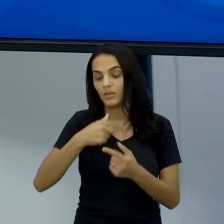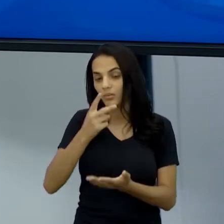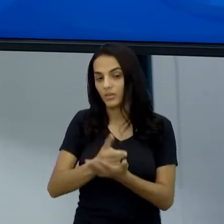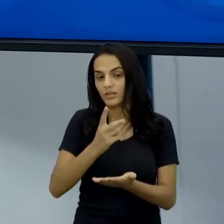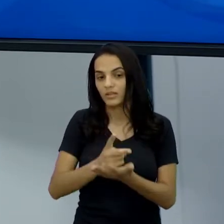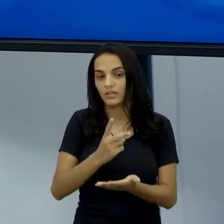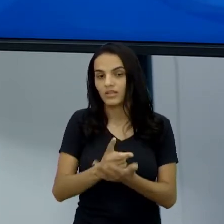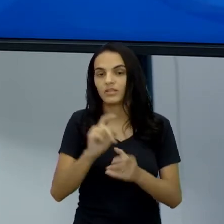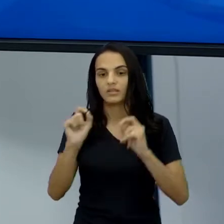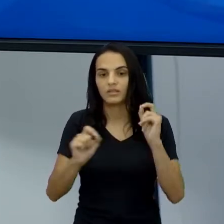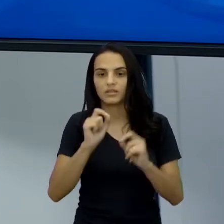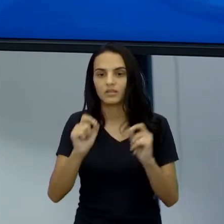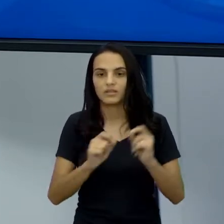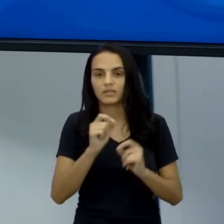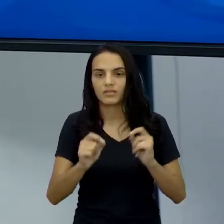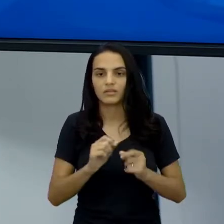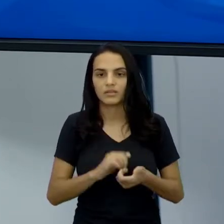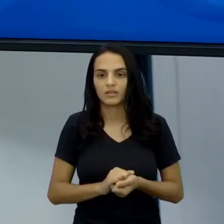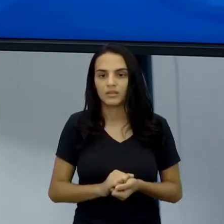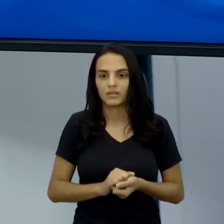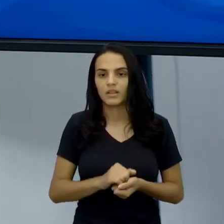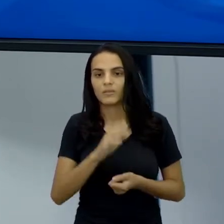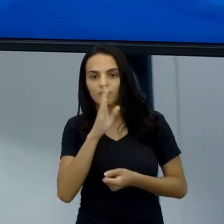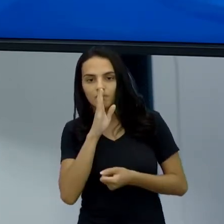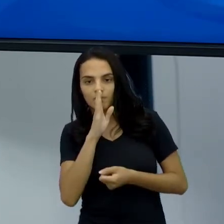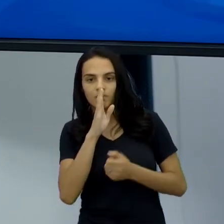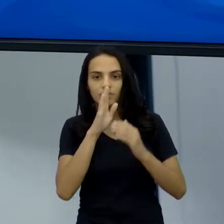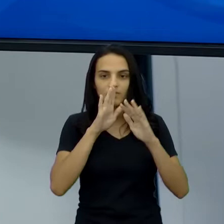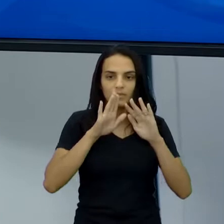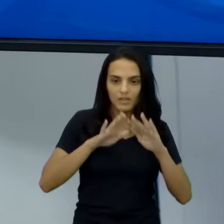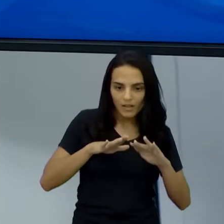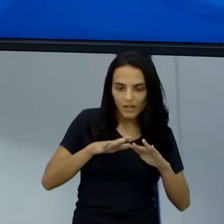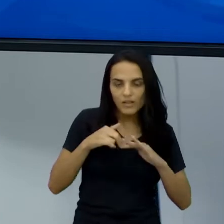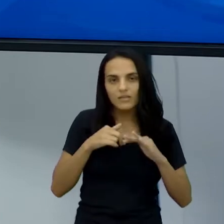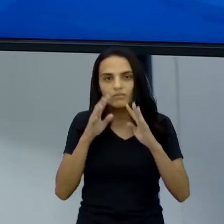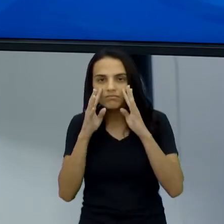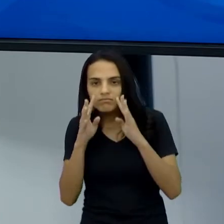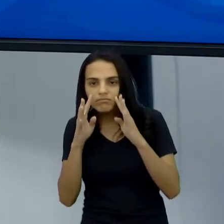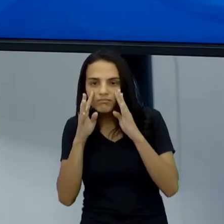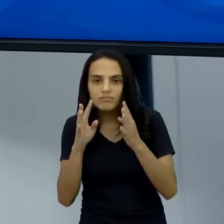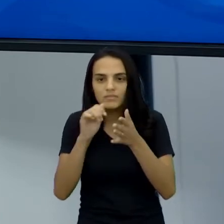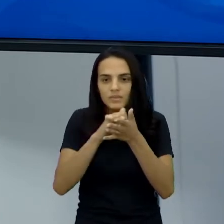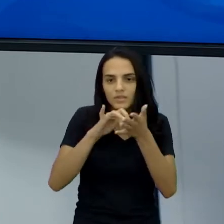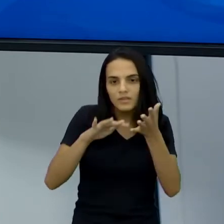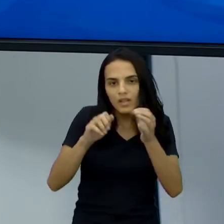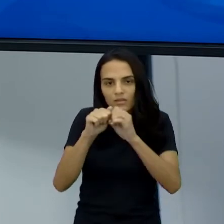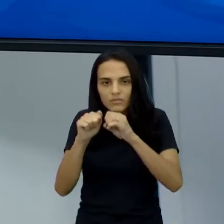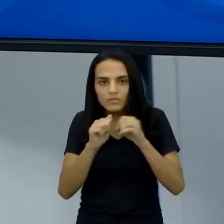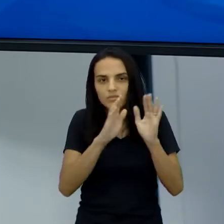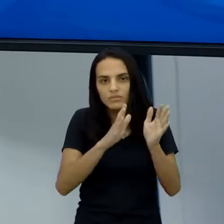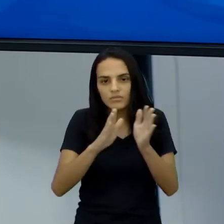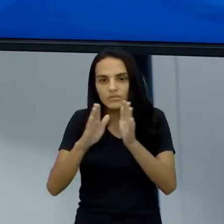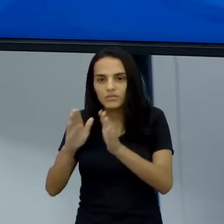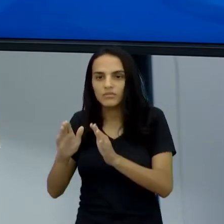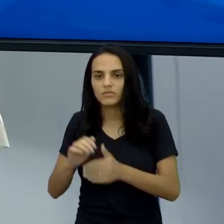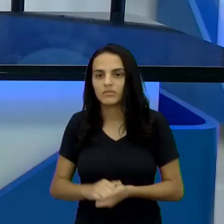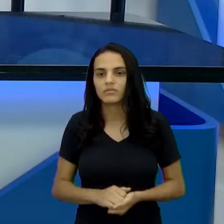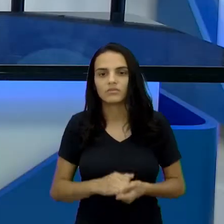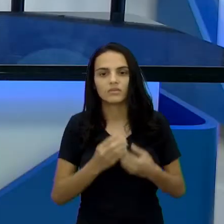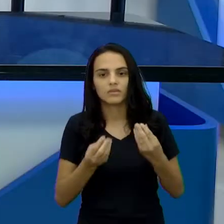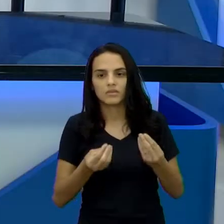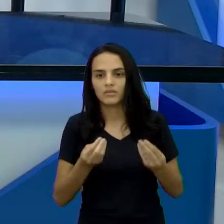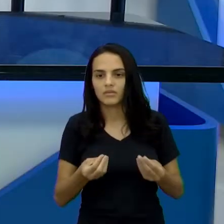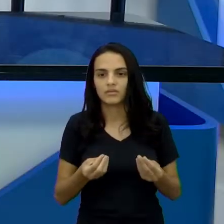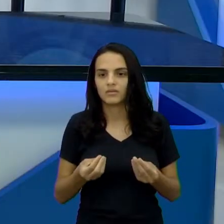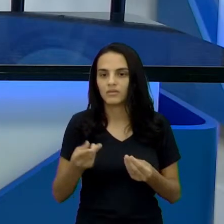aquela nerdzinha, menina quietinha, que senta lá na frente, que faz as lições tudo bonitinho. E aí meu pai falava, poxa, aqui